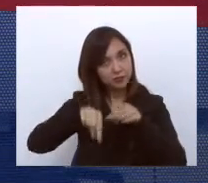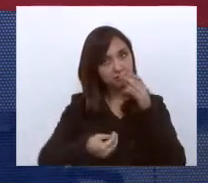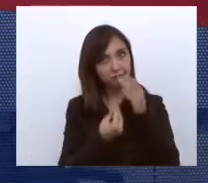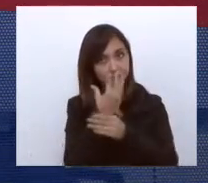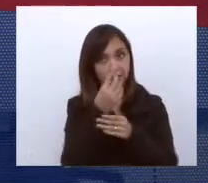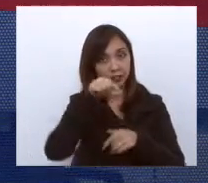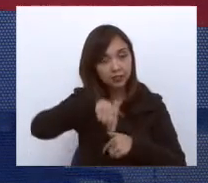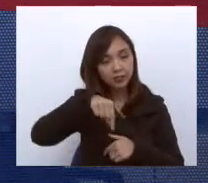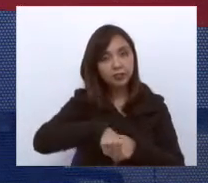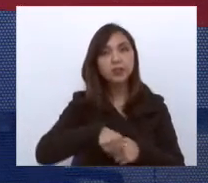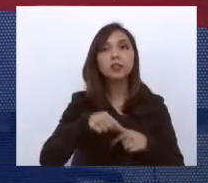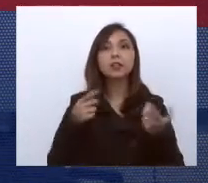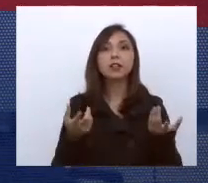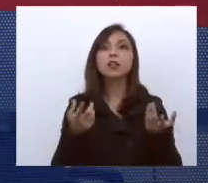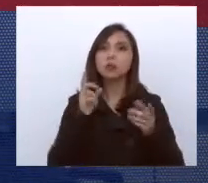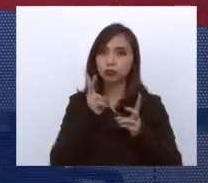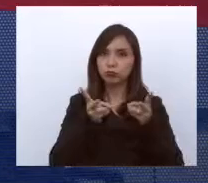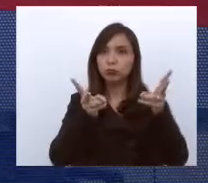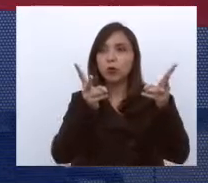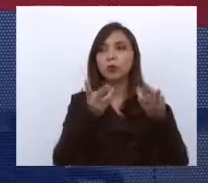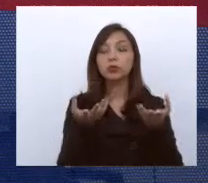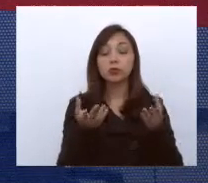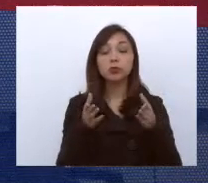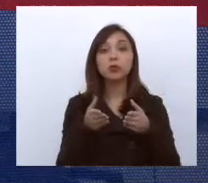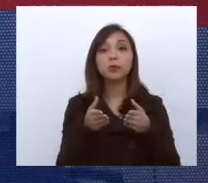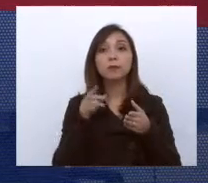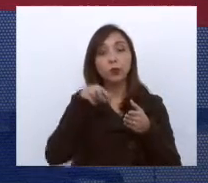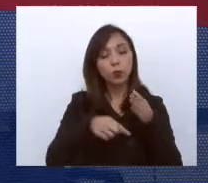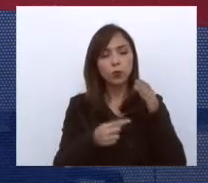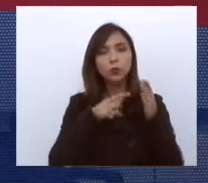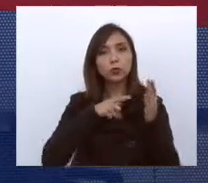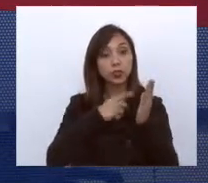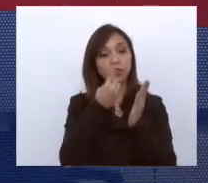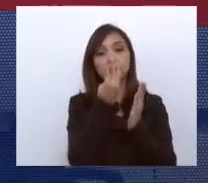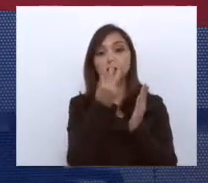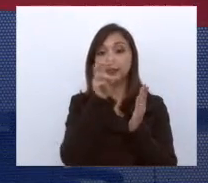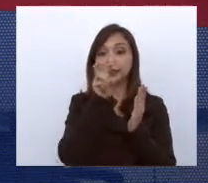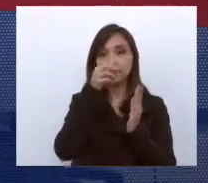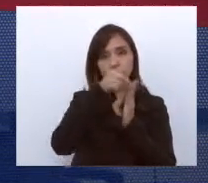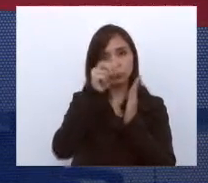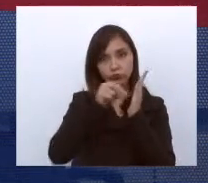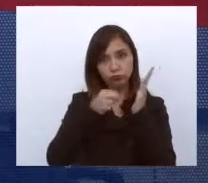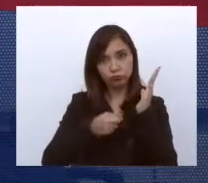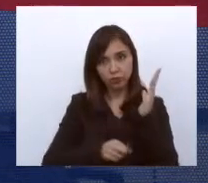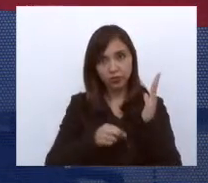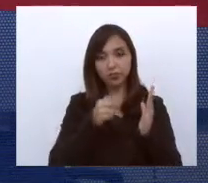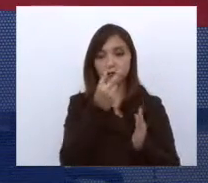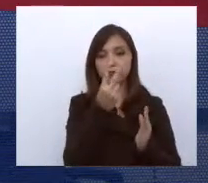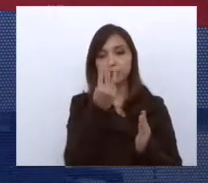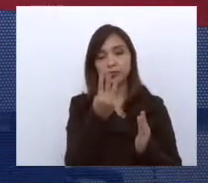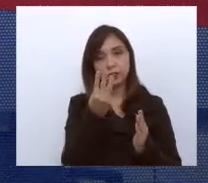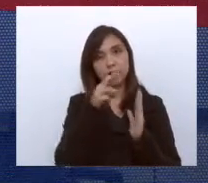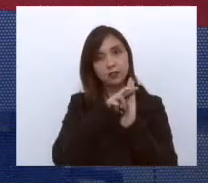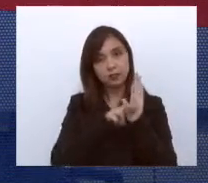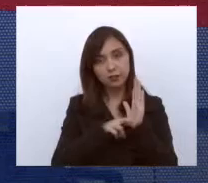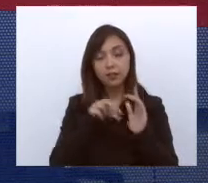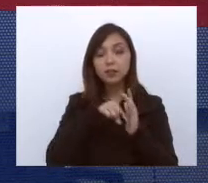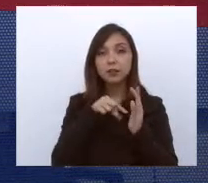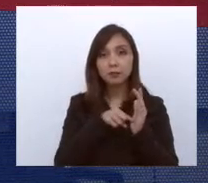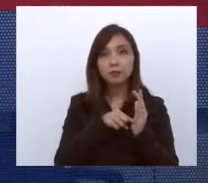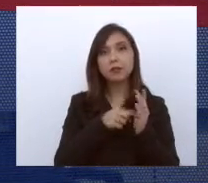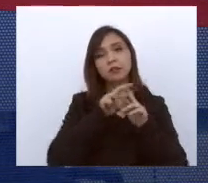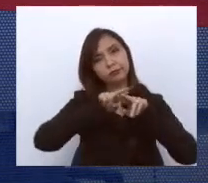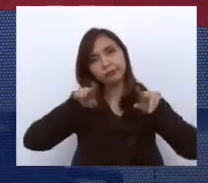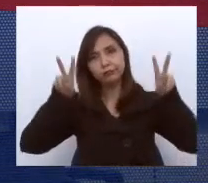da Procuradoria-Geral do Município, continua. Grande expediente que está composto hoje por 35 itens, sendo 23 requerimentos aí de informações